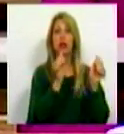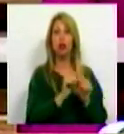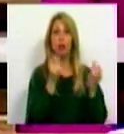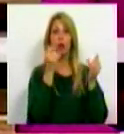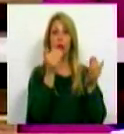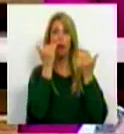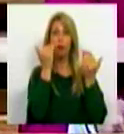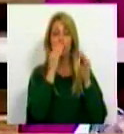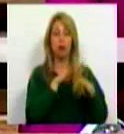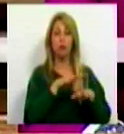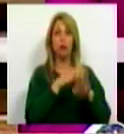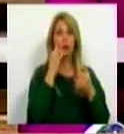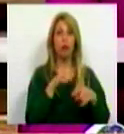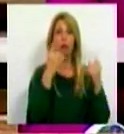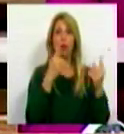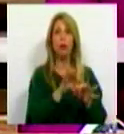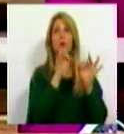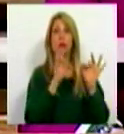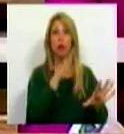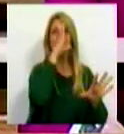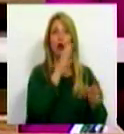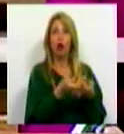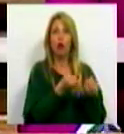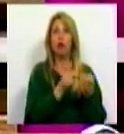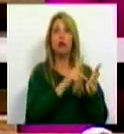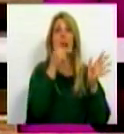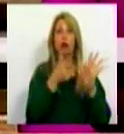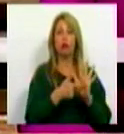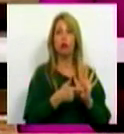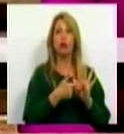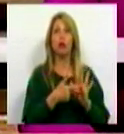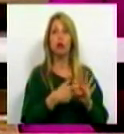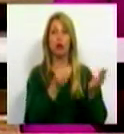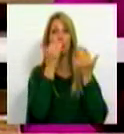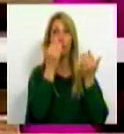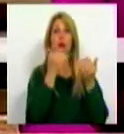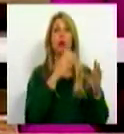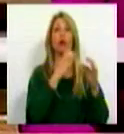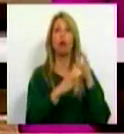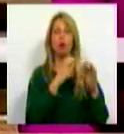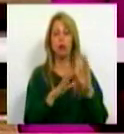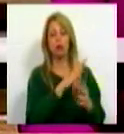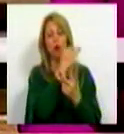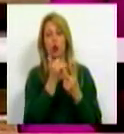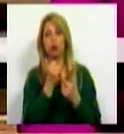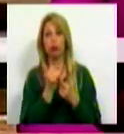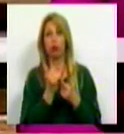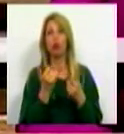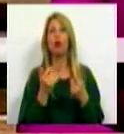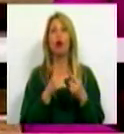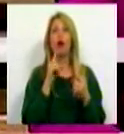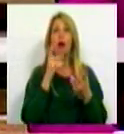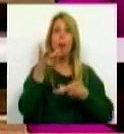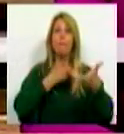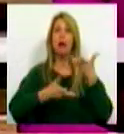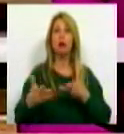da administração pública, bem como à governação das tecnologias de informação e comunicação. O segundo eixo da ação, denominado Partilha